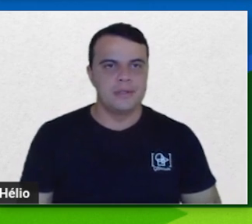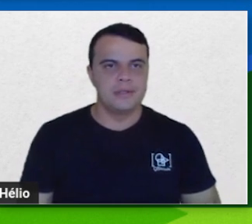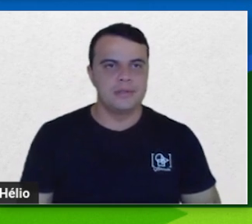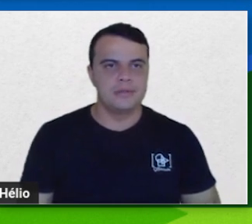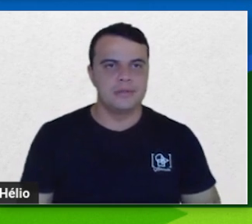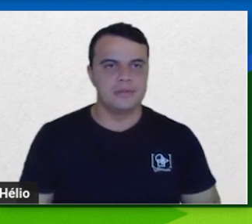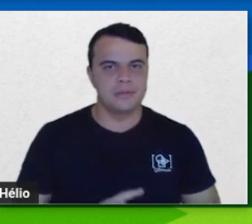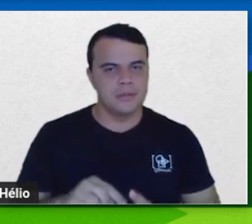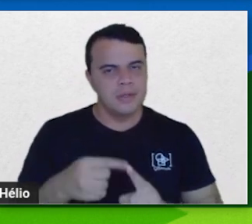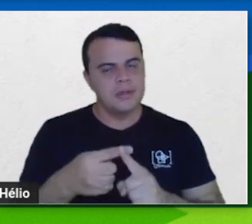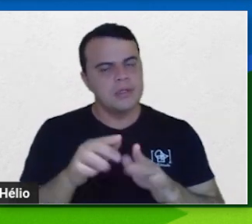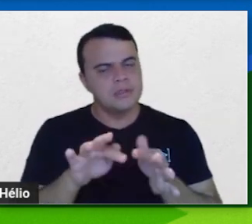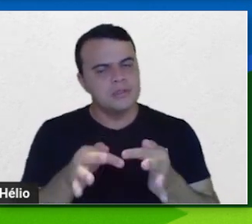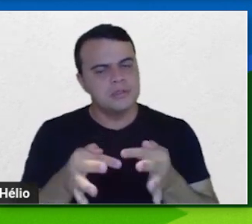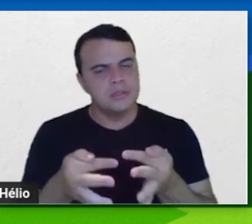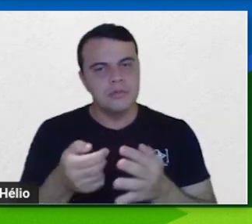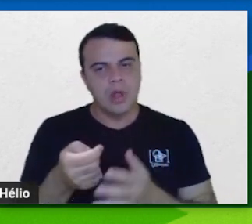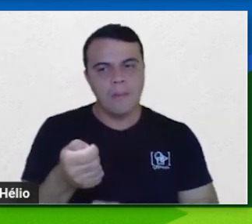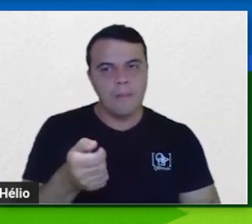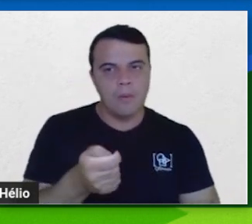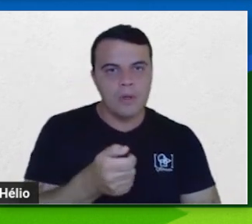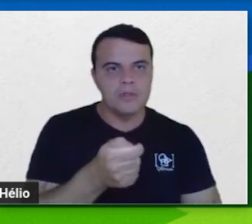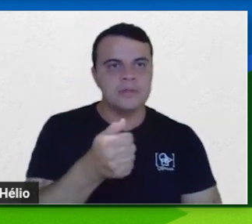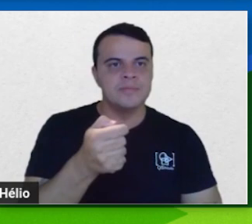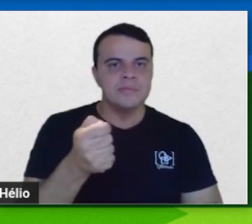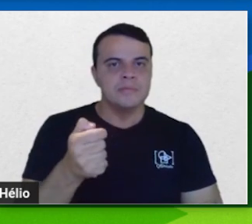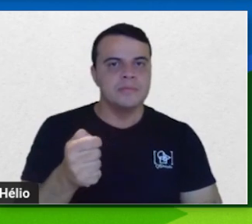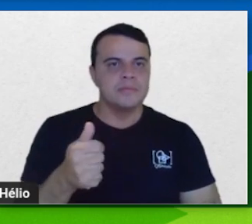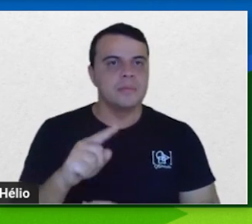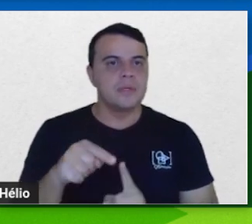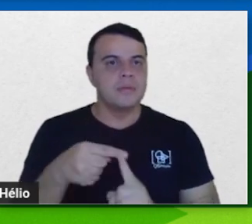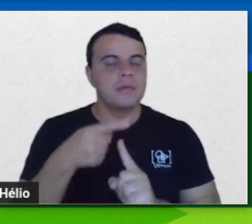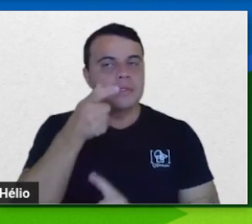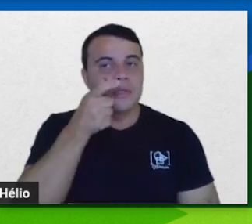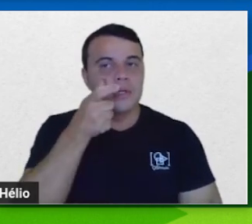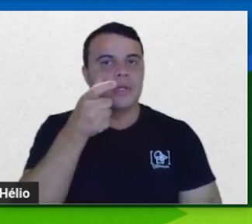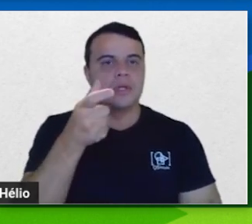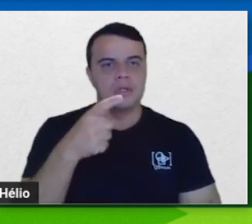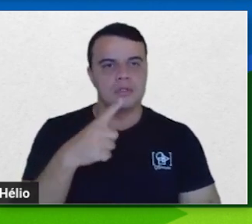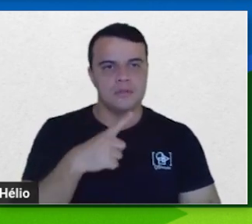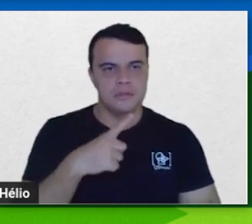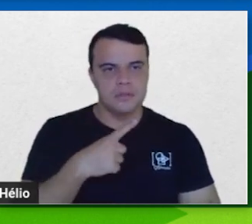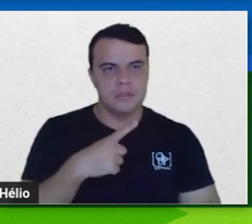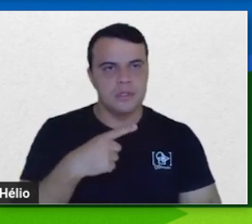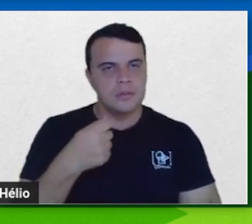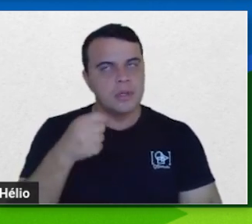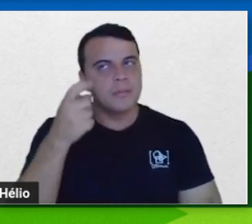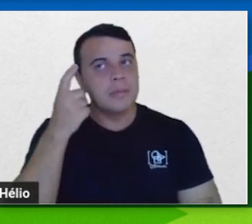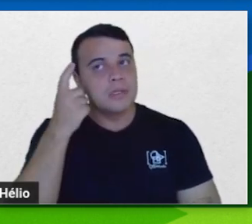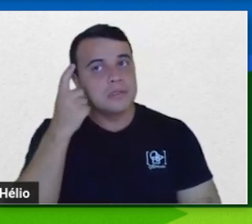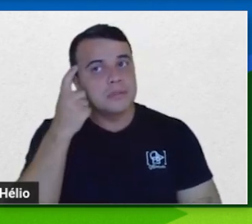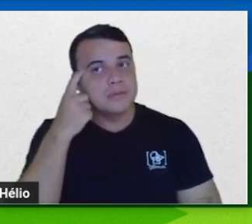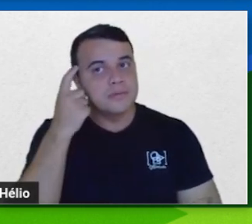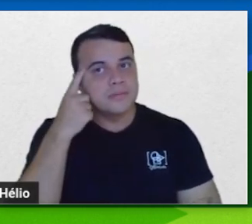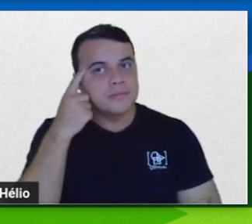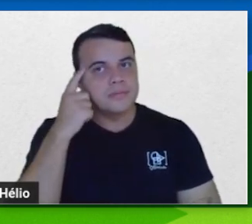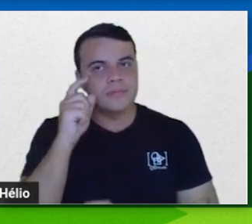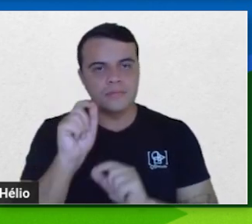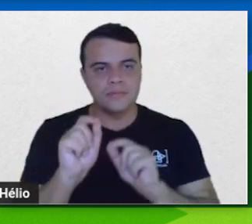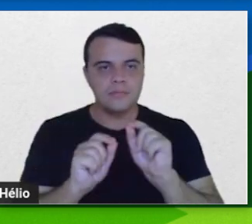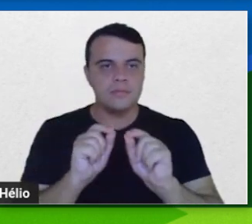ser mais simples, né, com poucas funções, mais interessante vai ser, porque eles vão ter que pensar em